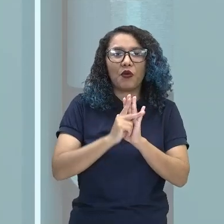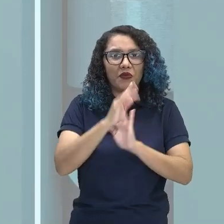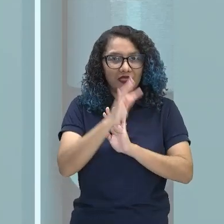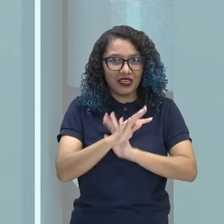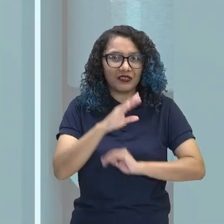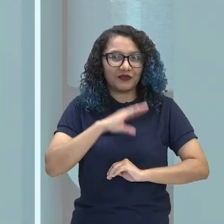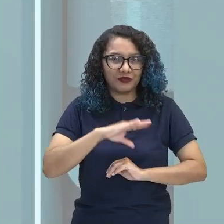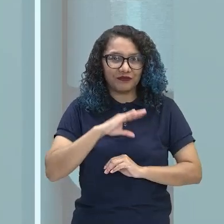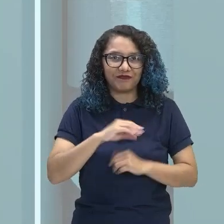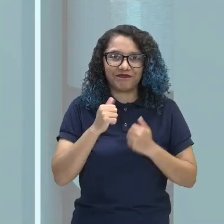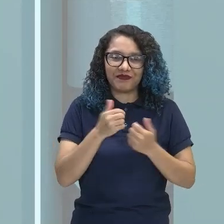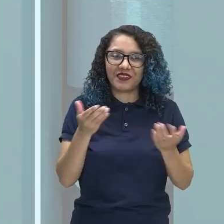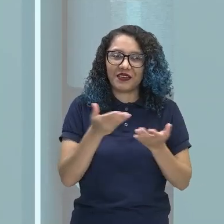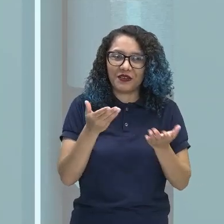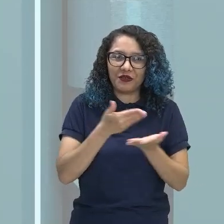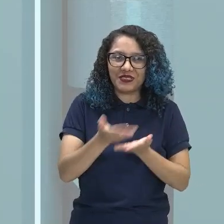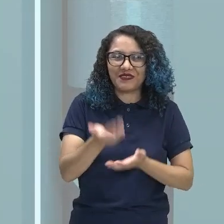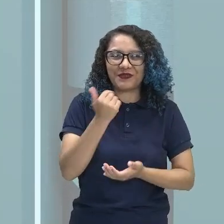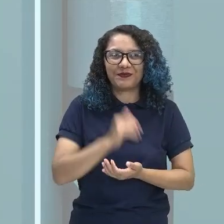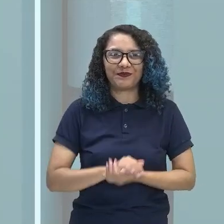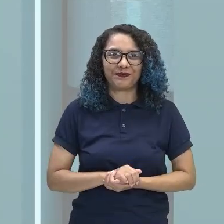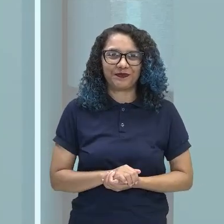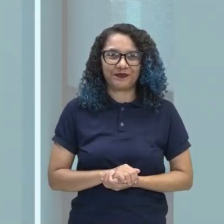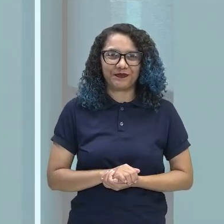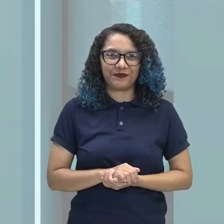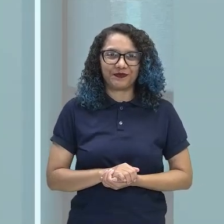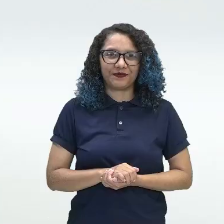língua portuguesa. Então, vamos à nossa aula.